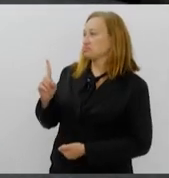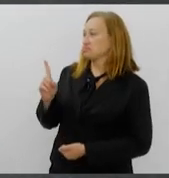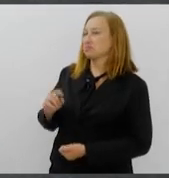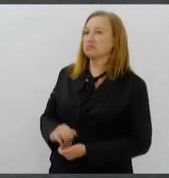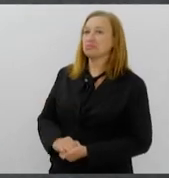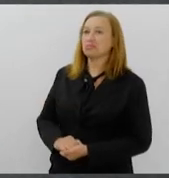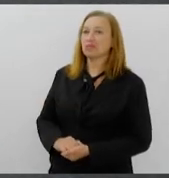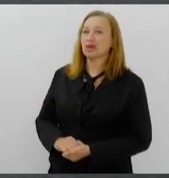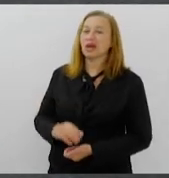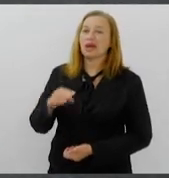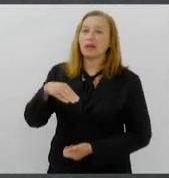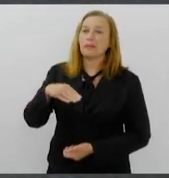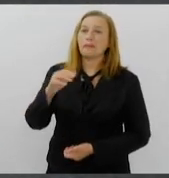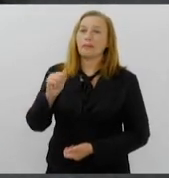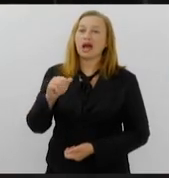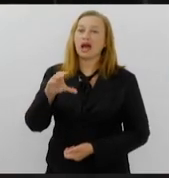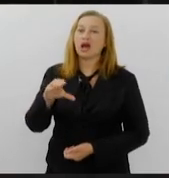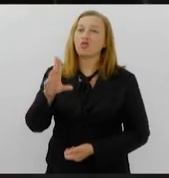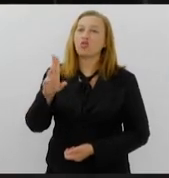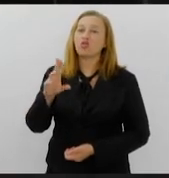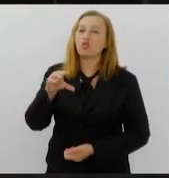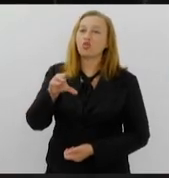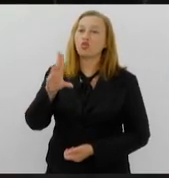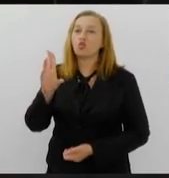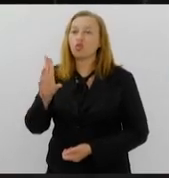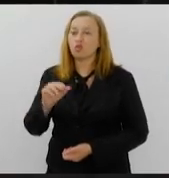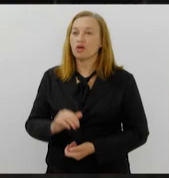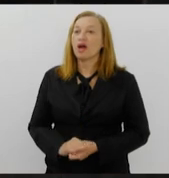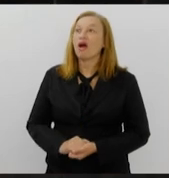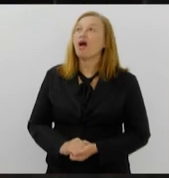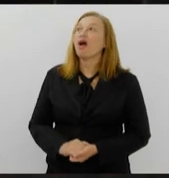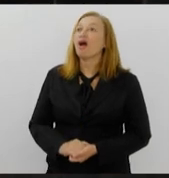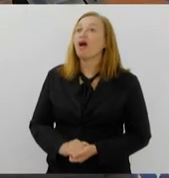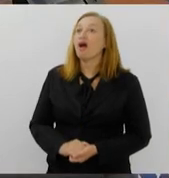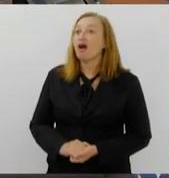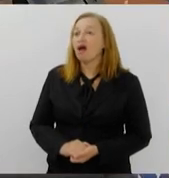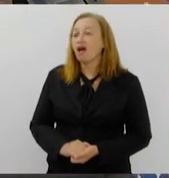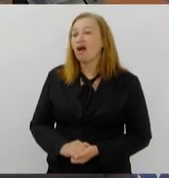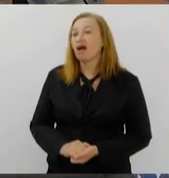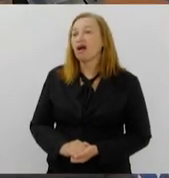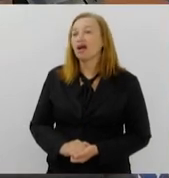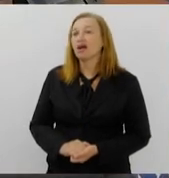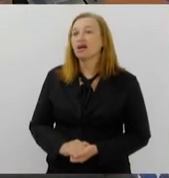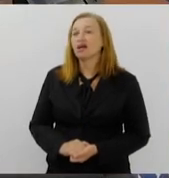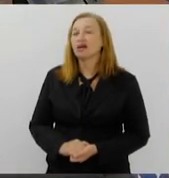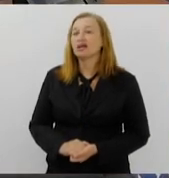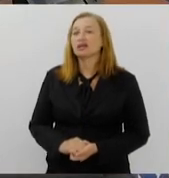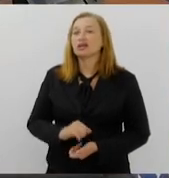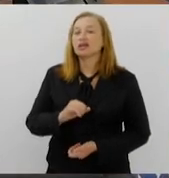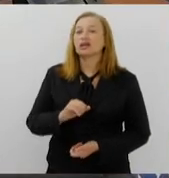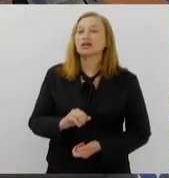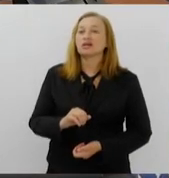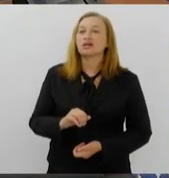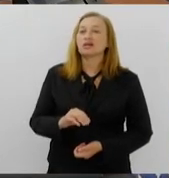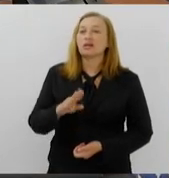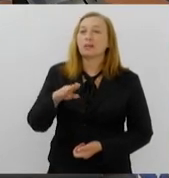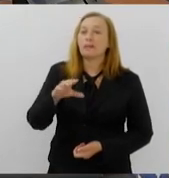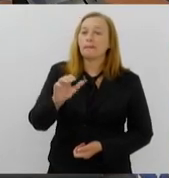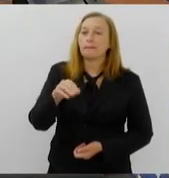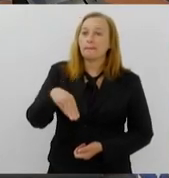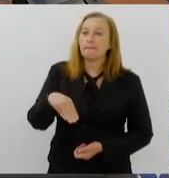Que é Macuco. Mas aqui está é Macuco. É. Então tá. São João Batista de